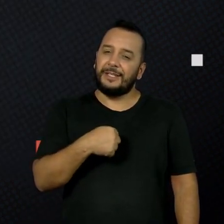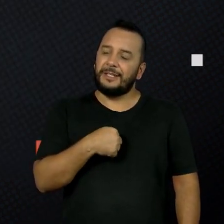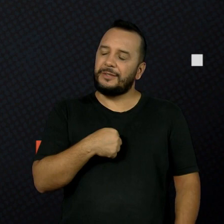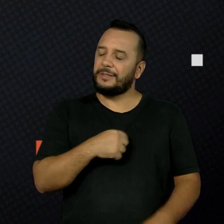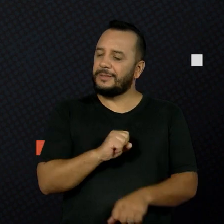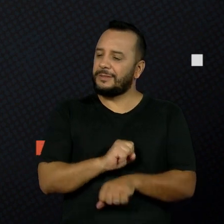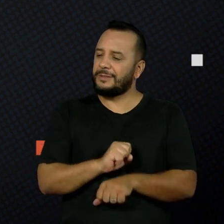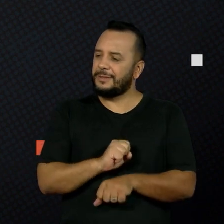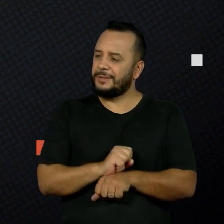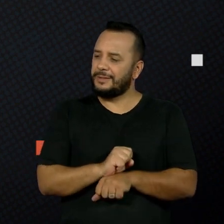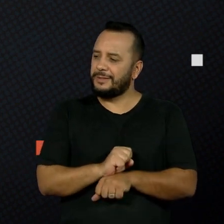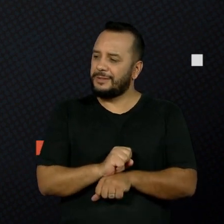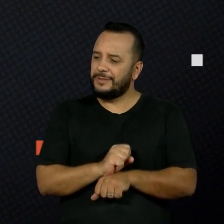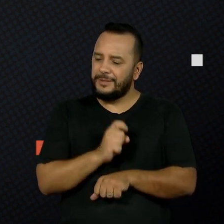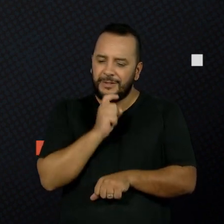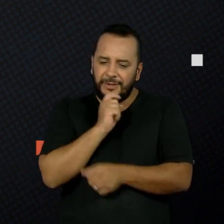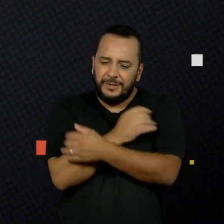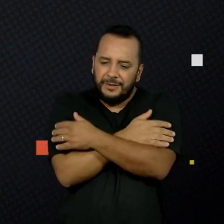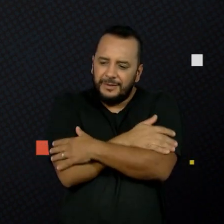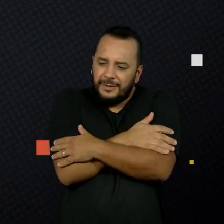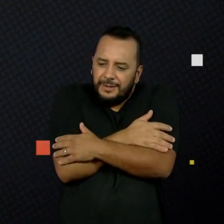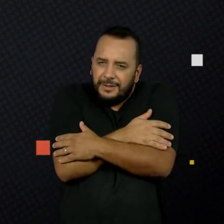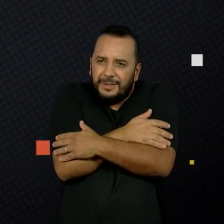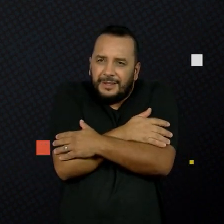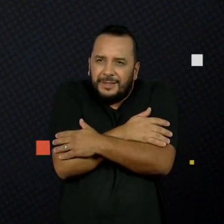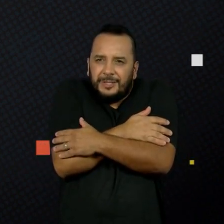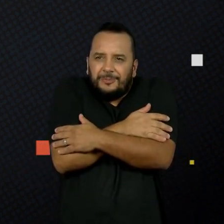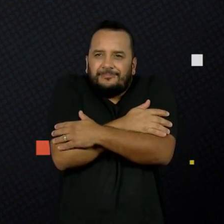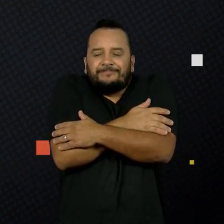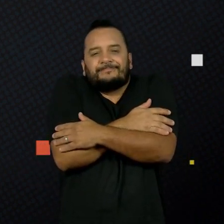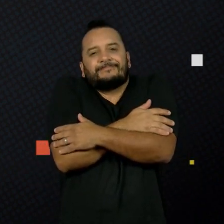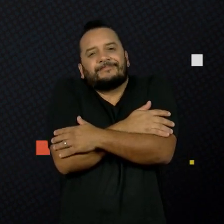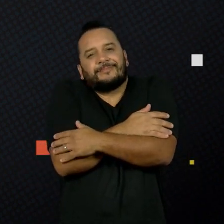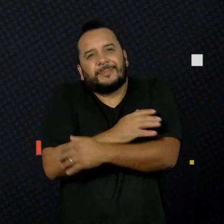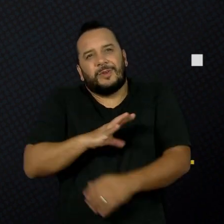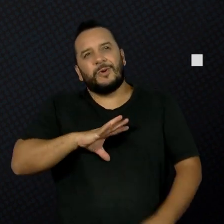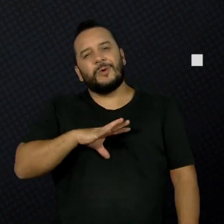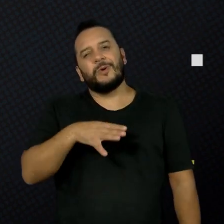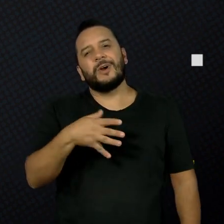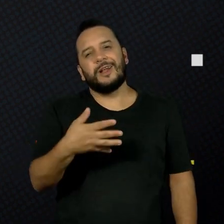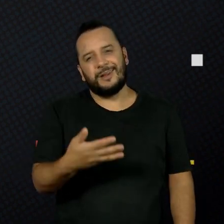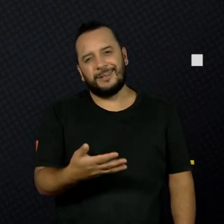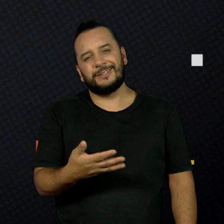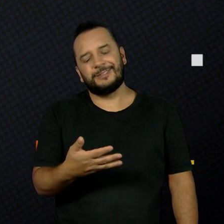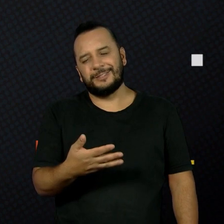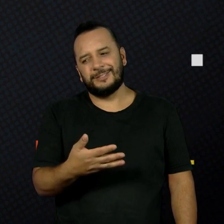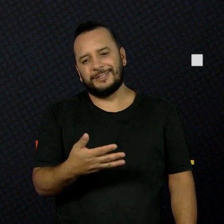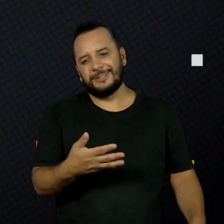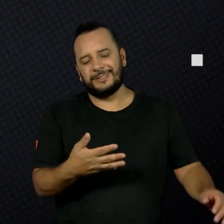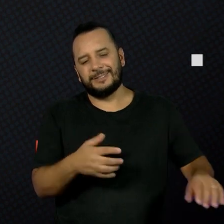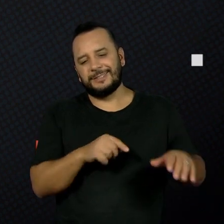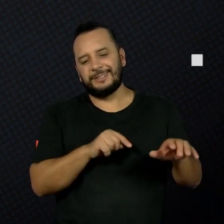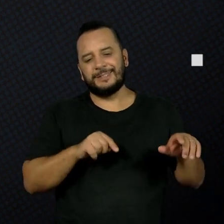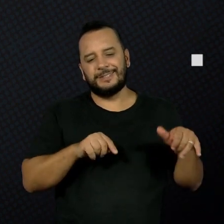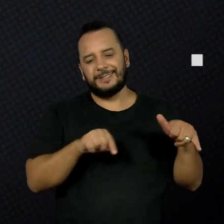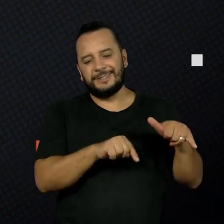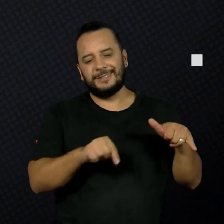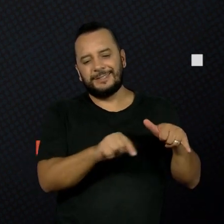Quando tive frio, tremi. Quando tive coragem,